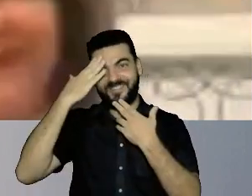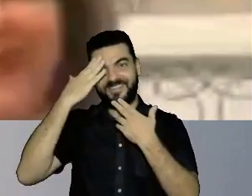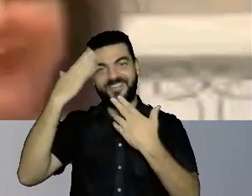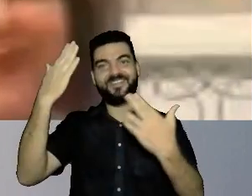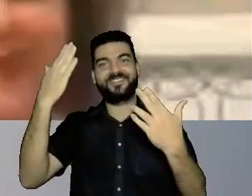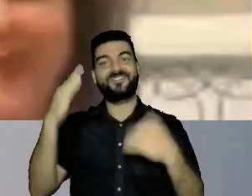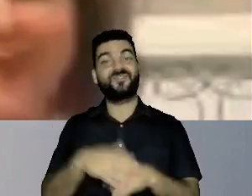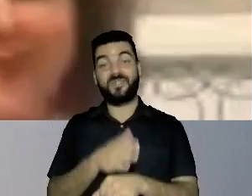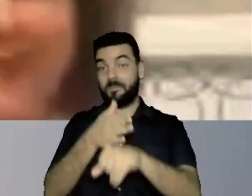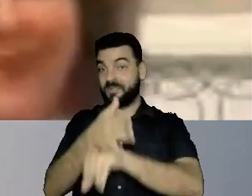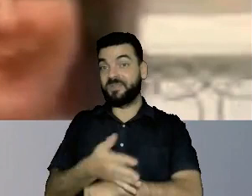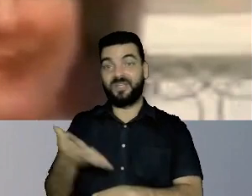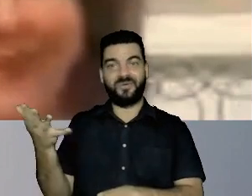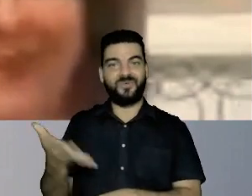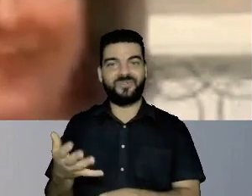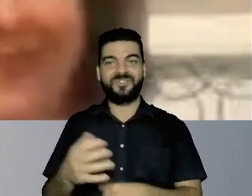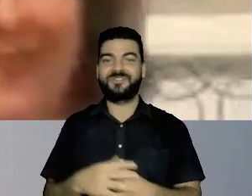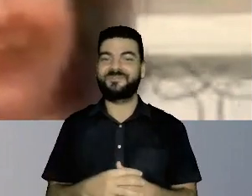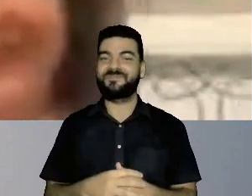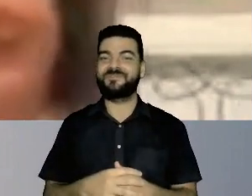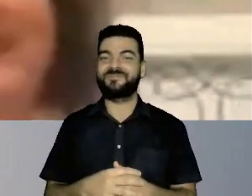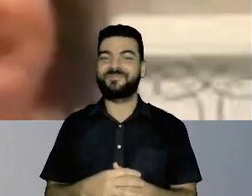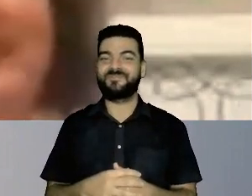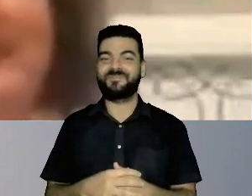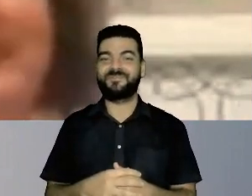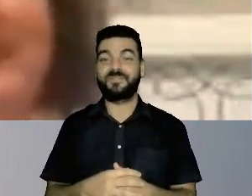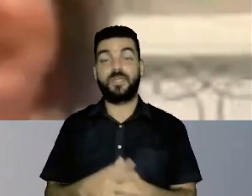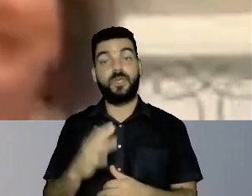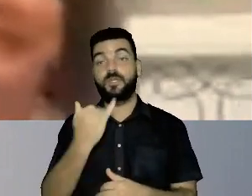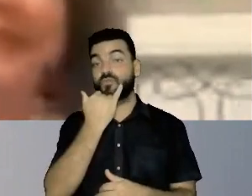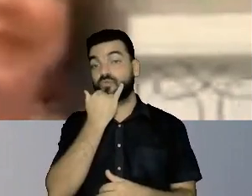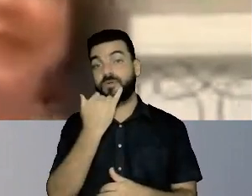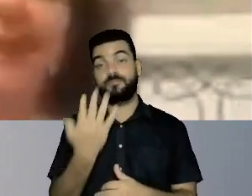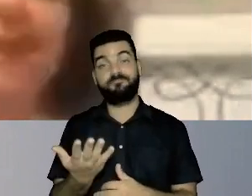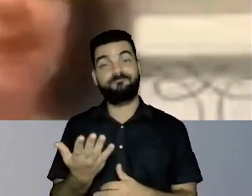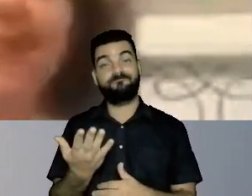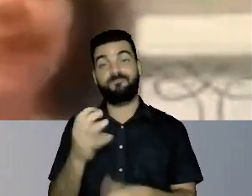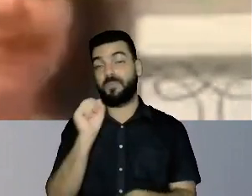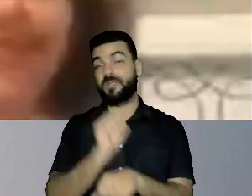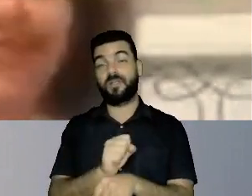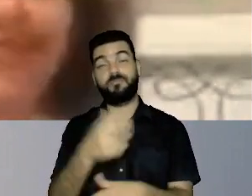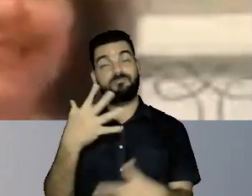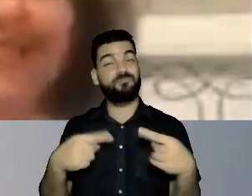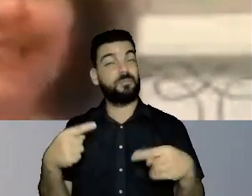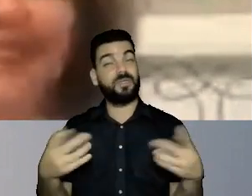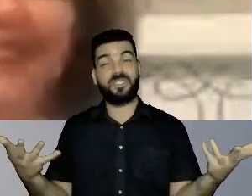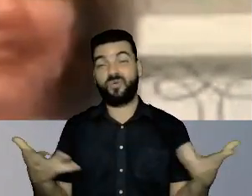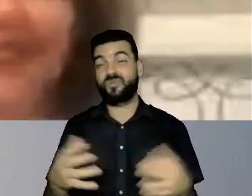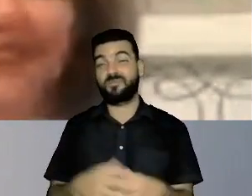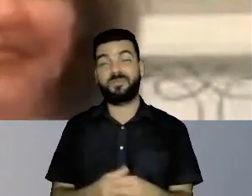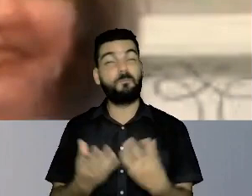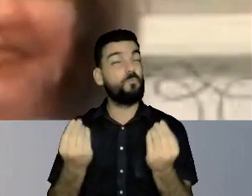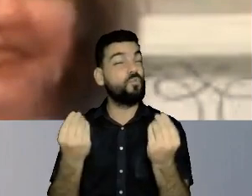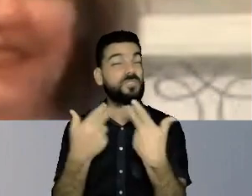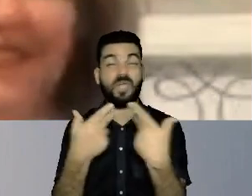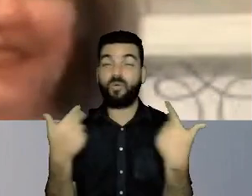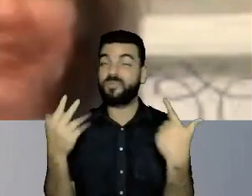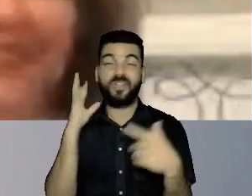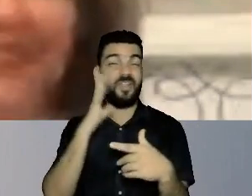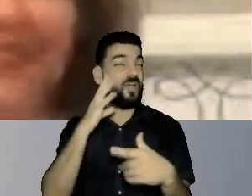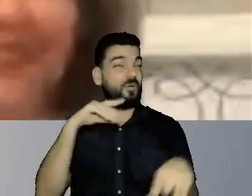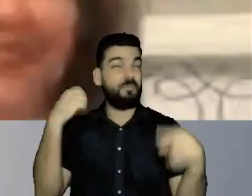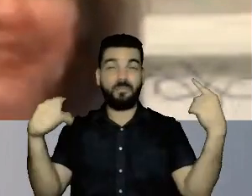aguardamos todos vocês aqui amanhã de novo. Foi um super prazer. Muito obrigada pela participação de